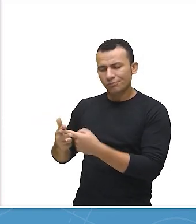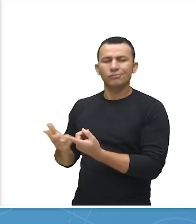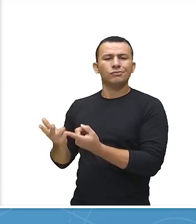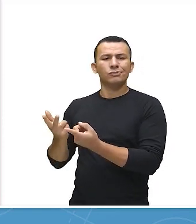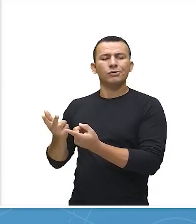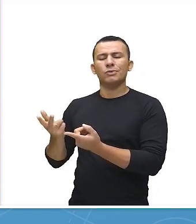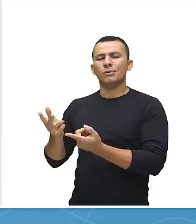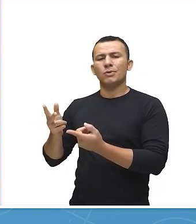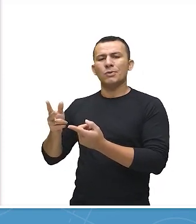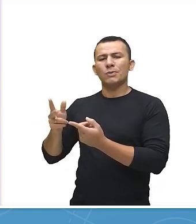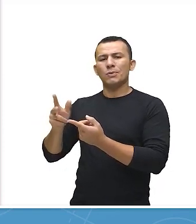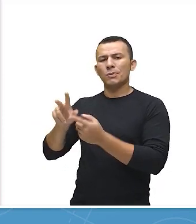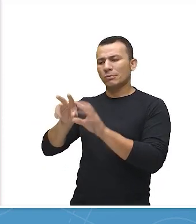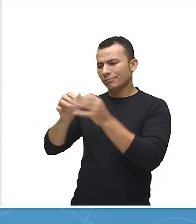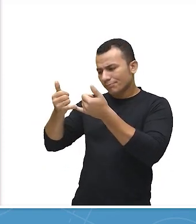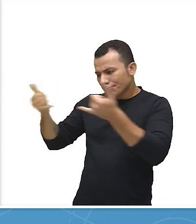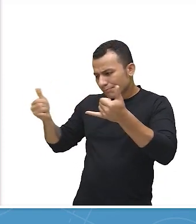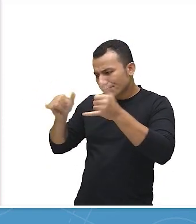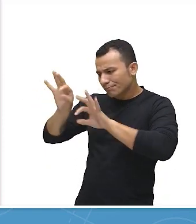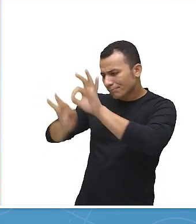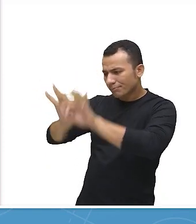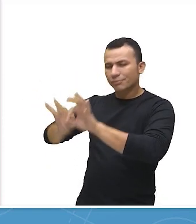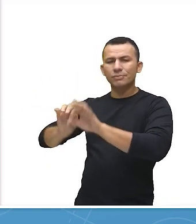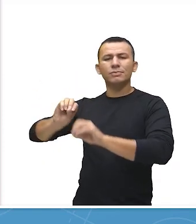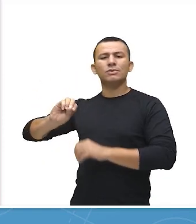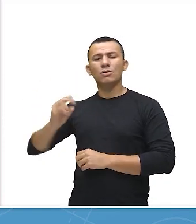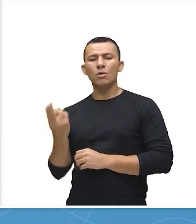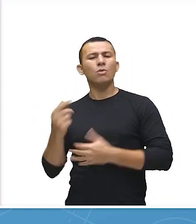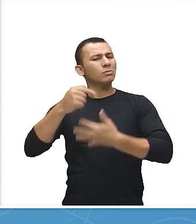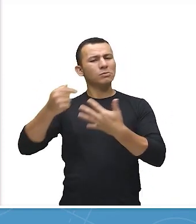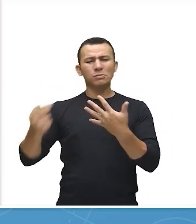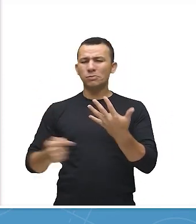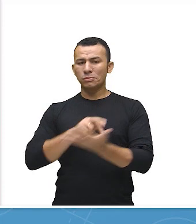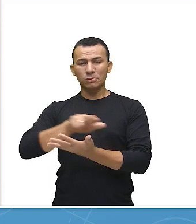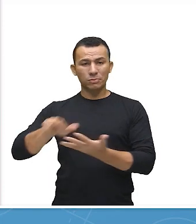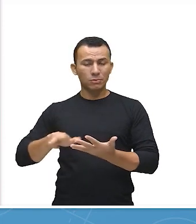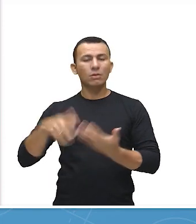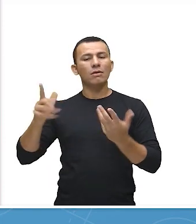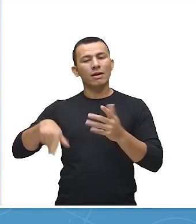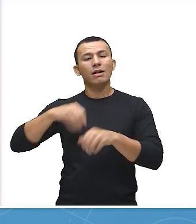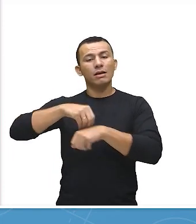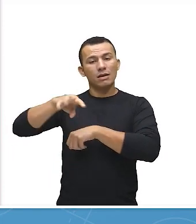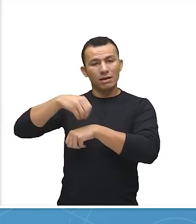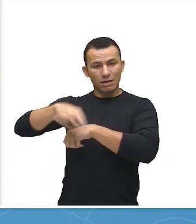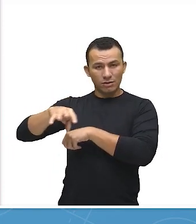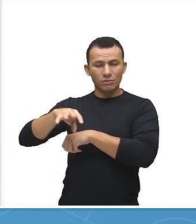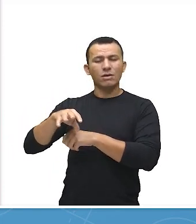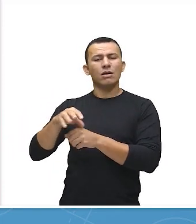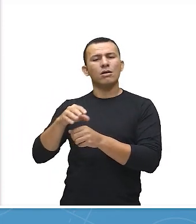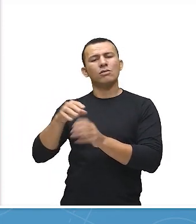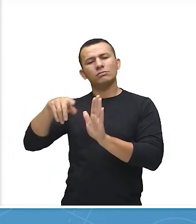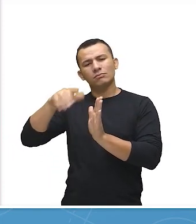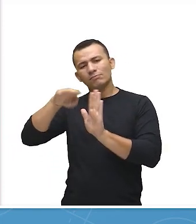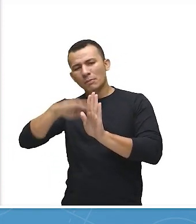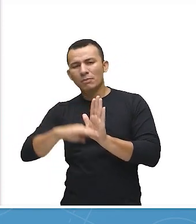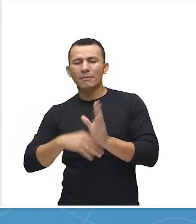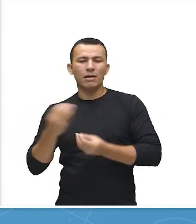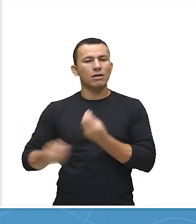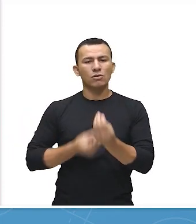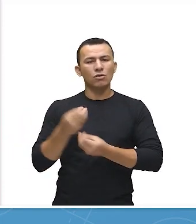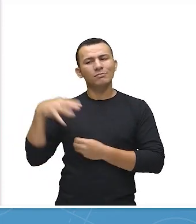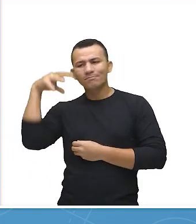instalar ou para fazer qualquer outra coisa, né? Então, ele vai estar dando sempre uma orientação, instruções de como fazer determinada coisa.